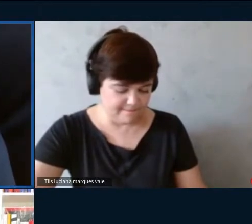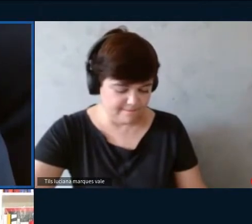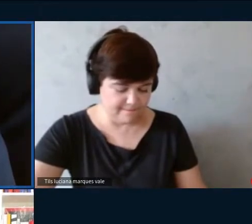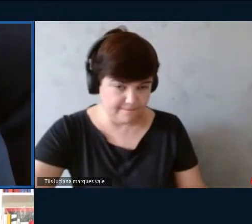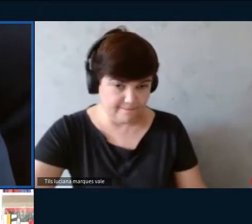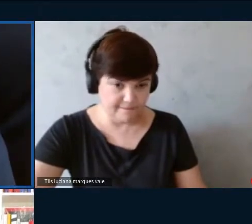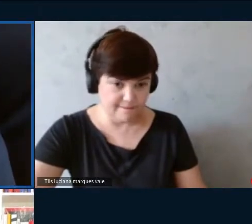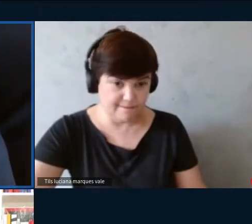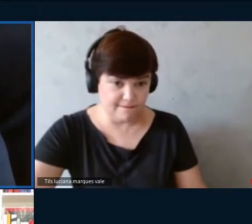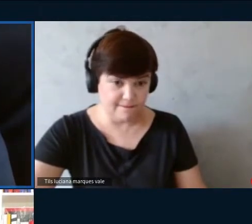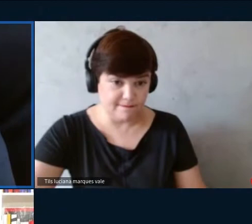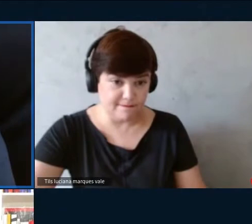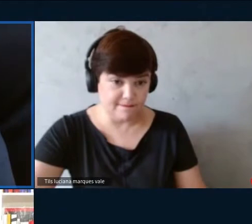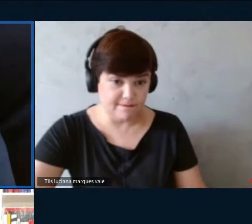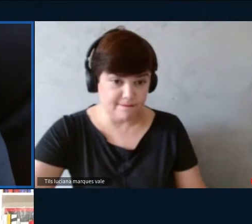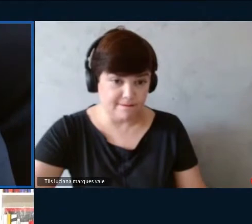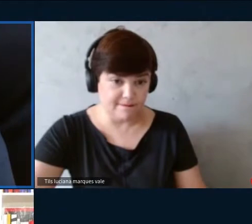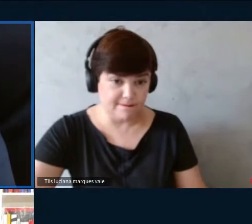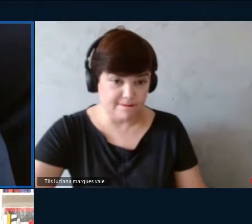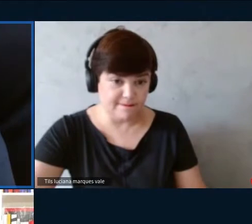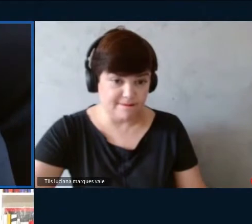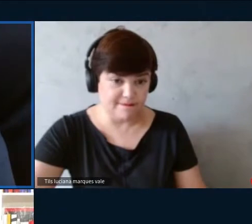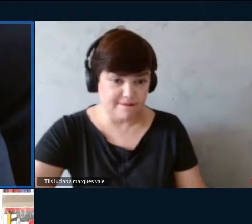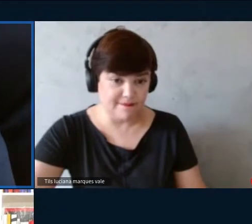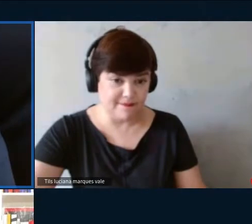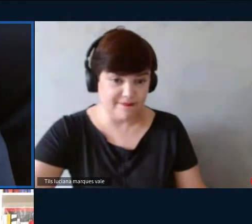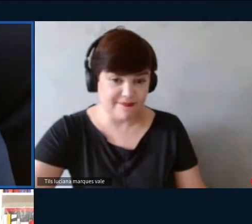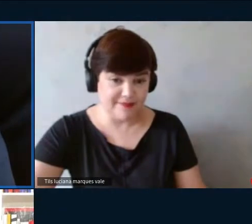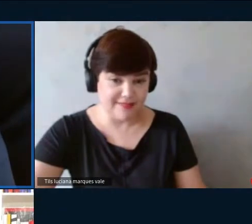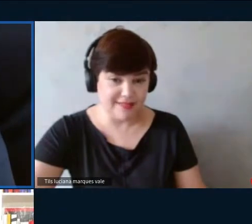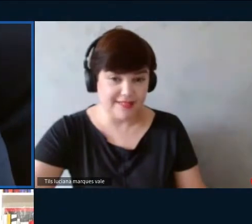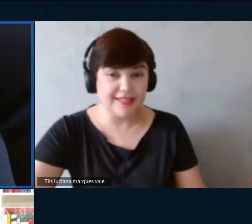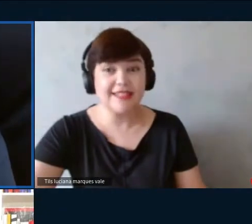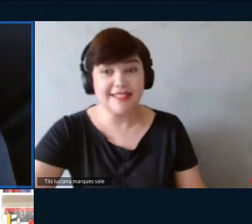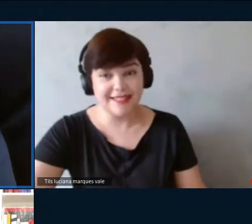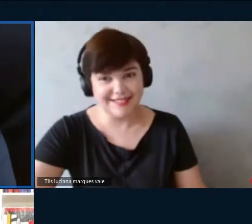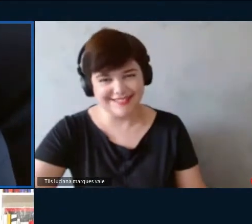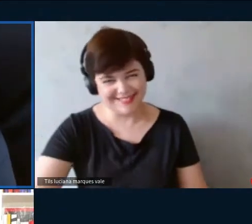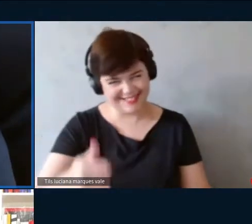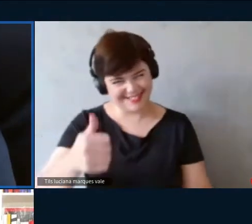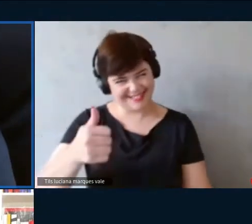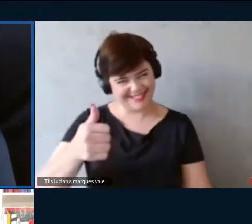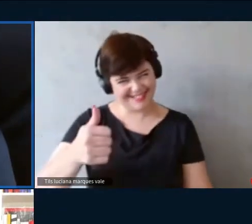Olha, o Ricardo já dando o cheat aqui, dando a dica. Estão rindo lá, isso é um bom sinal.